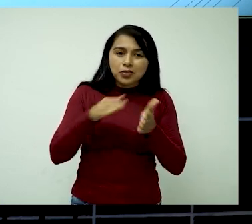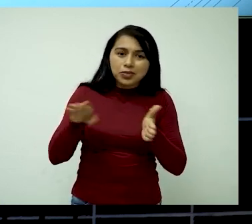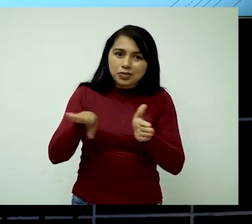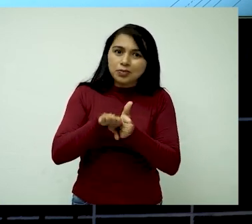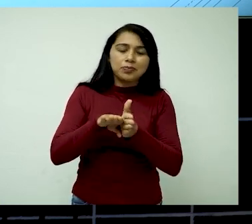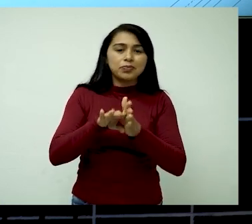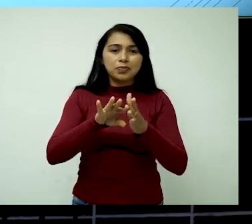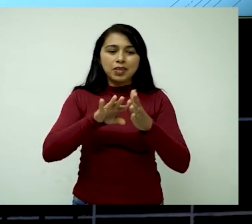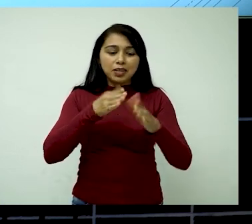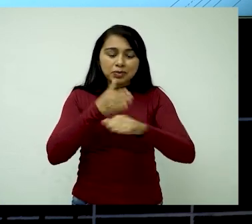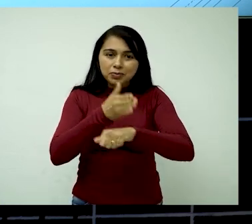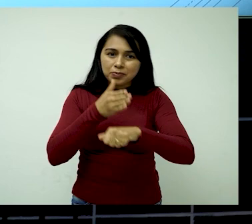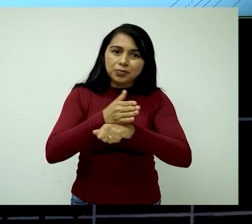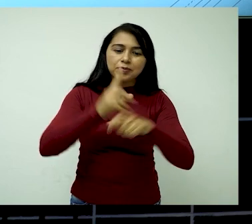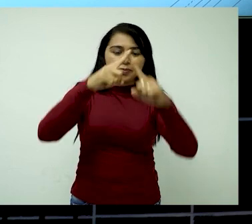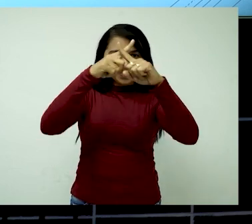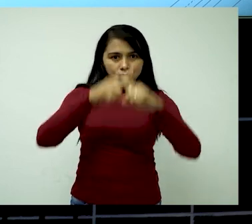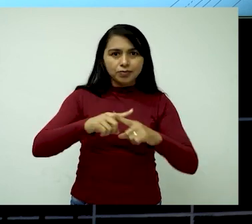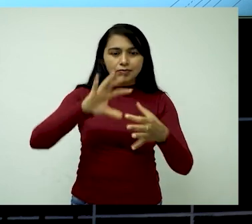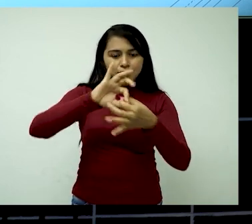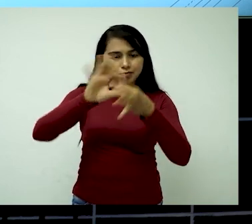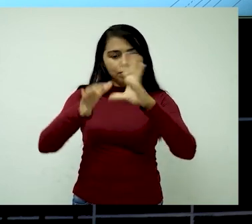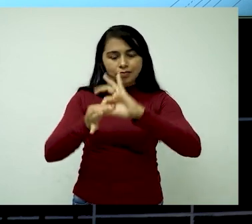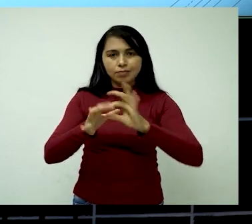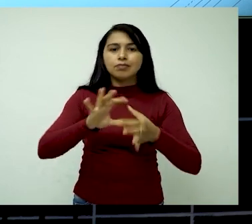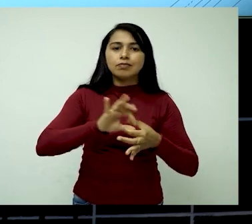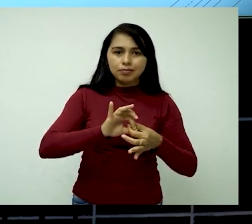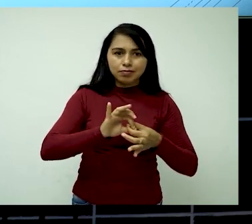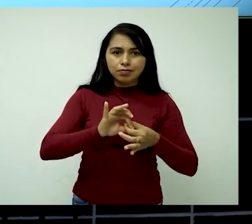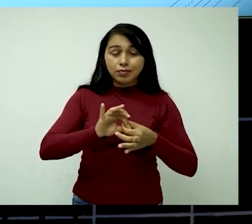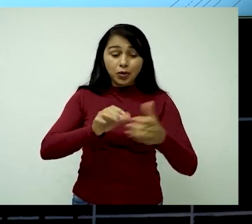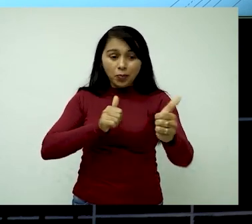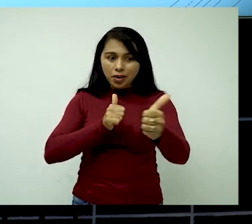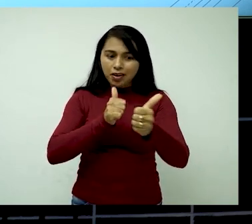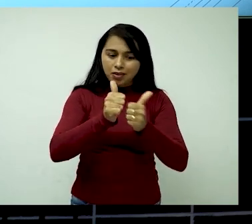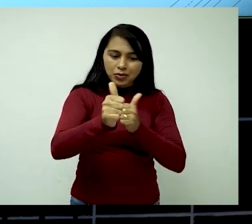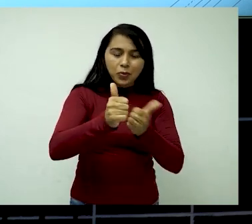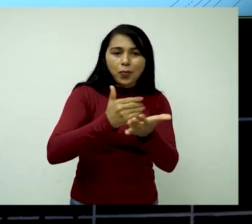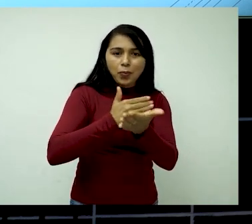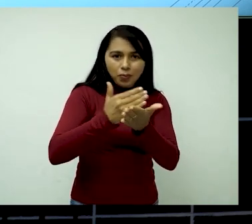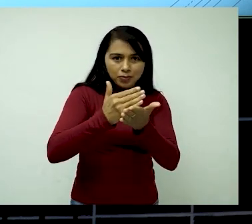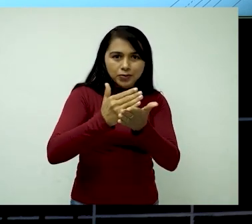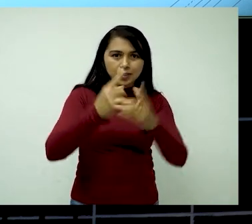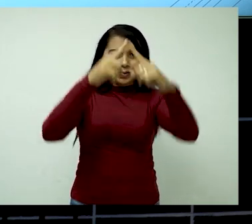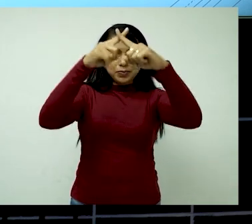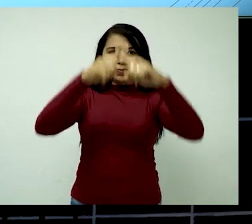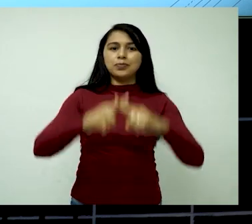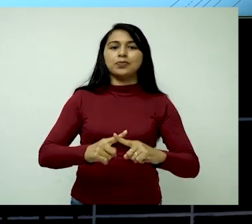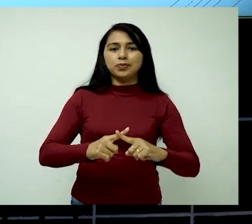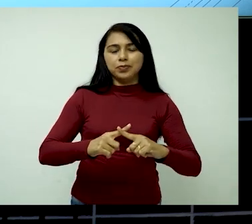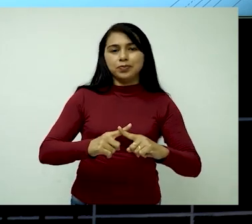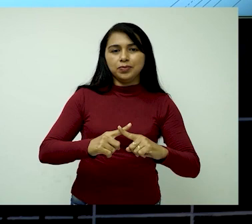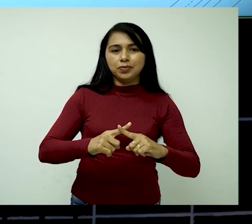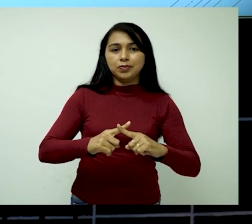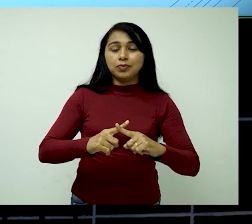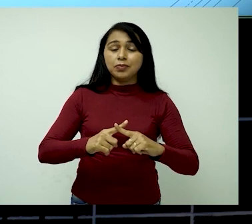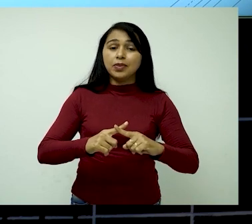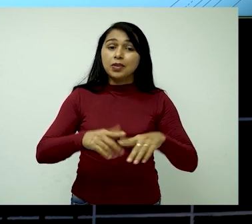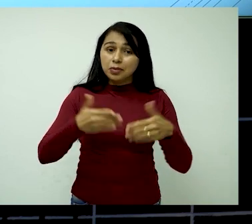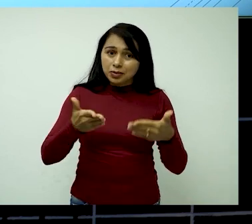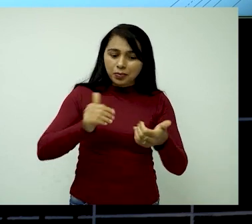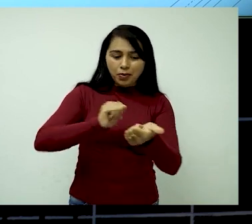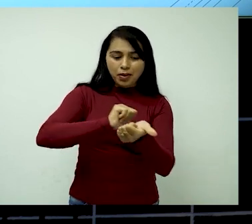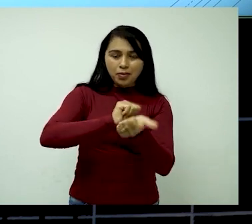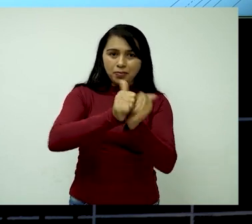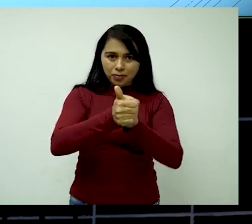eles começam a se tornar competitivos, tá? E a partir daí, a modalidade de atletismo ela